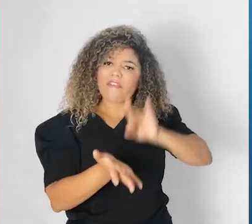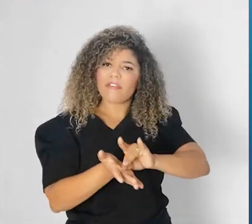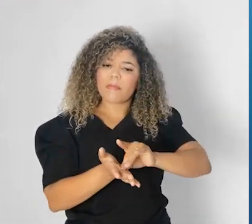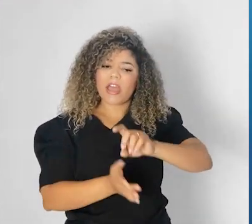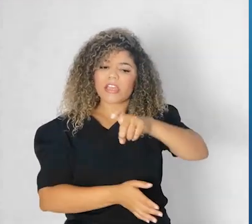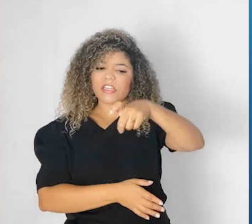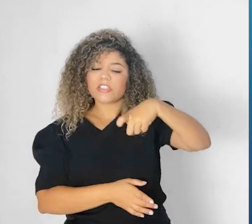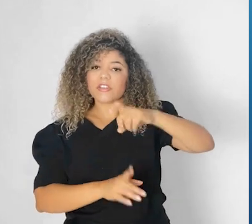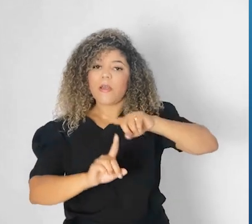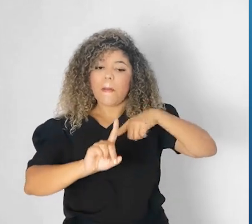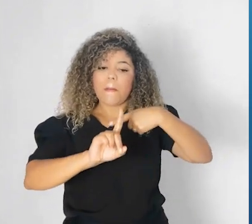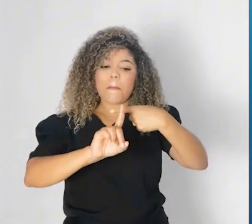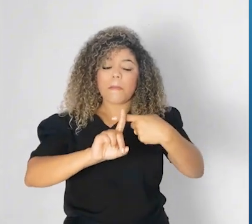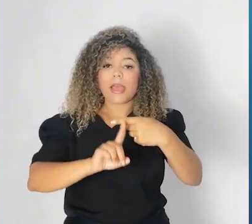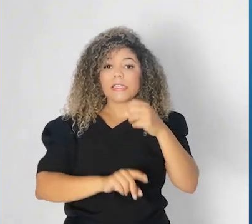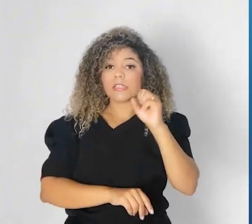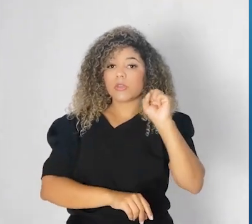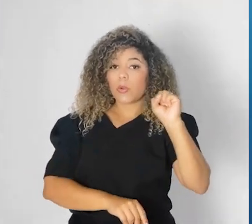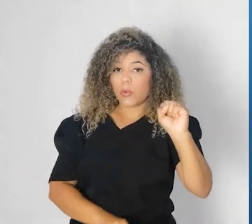mais 8,